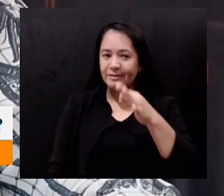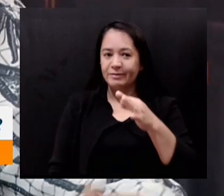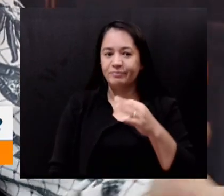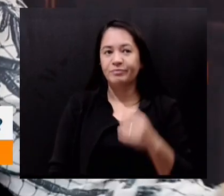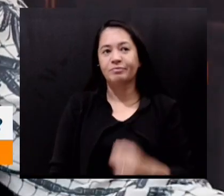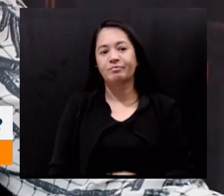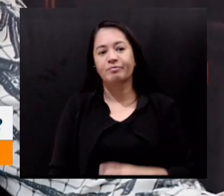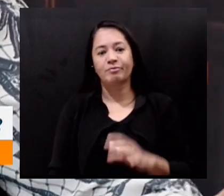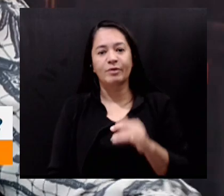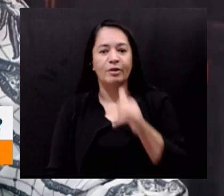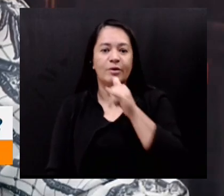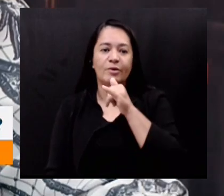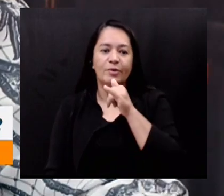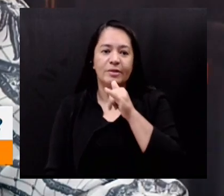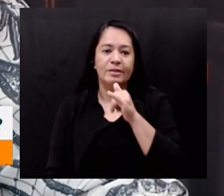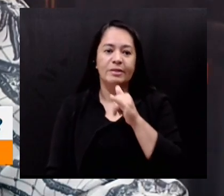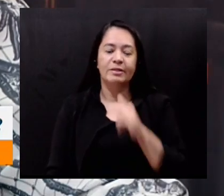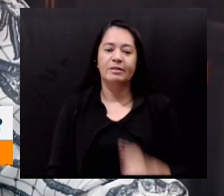marcas concorrente,